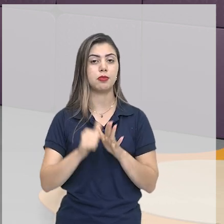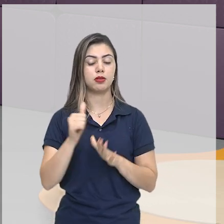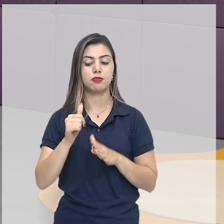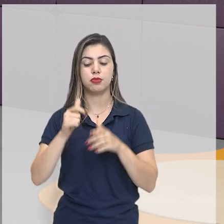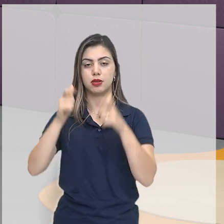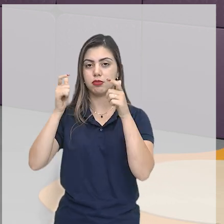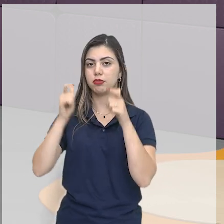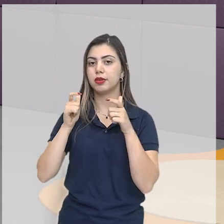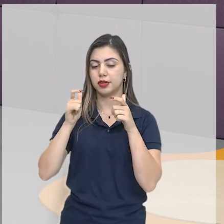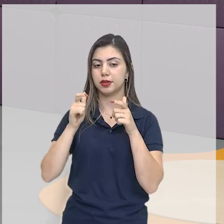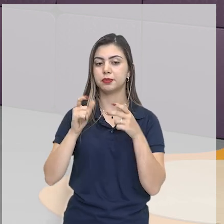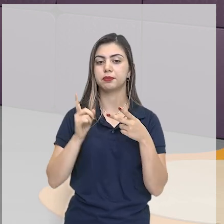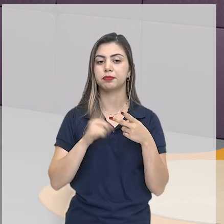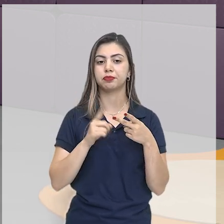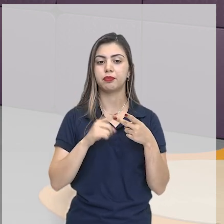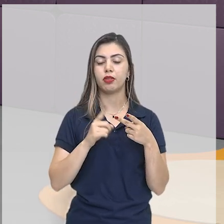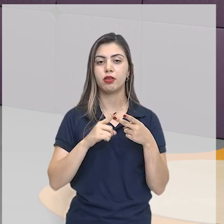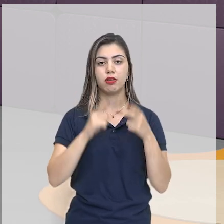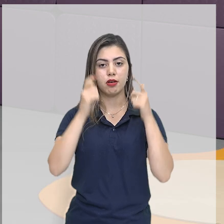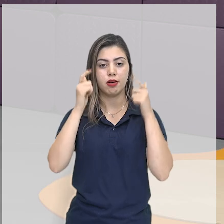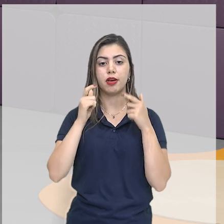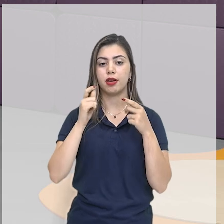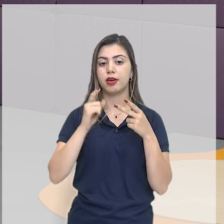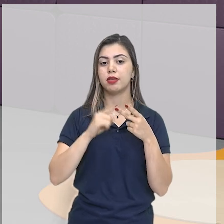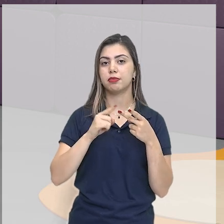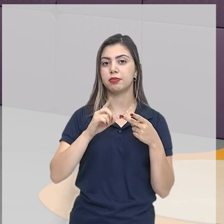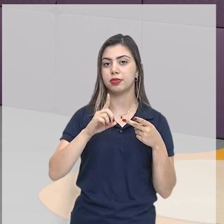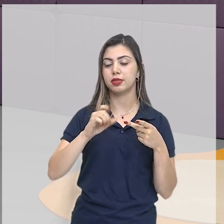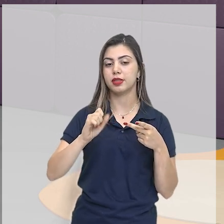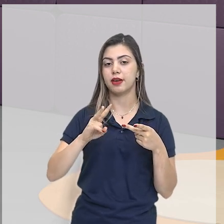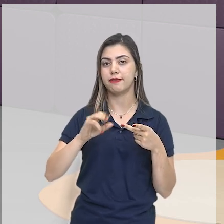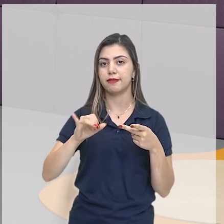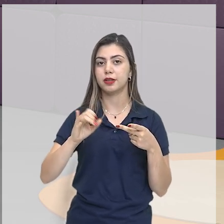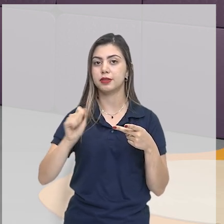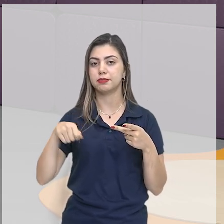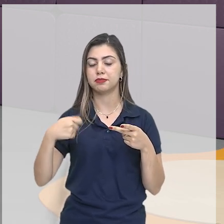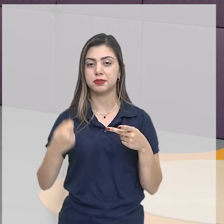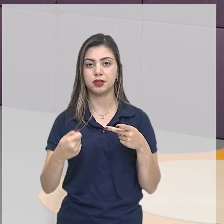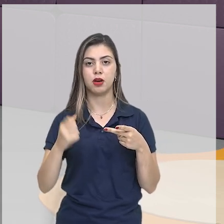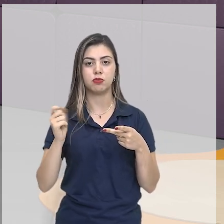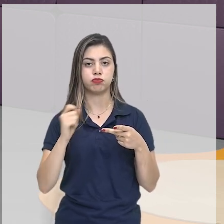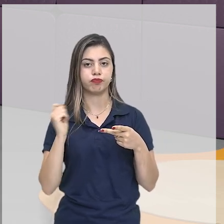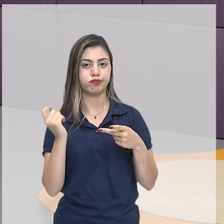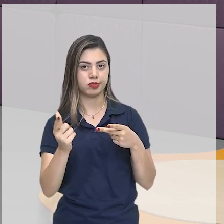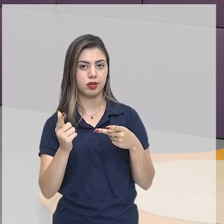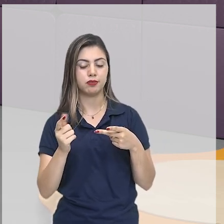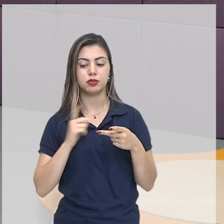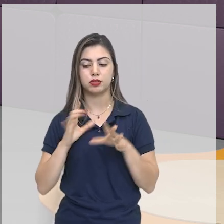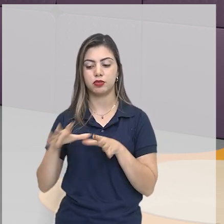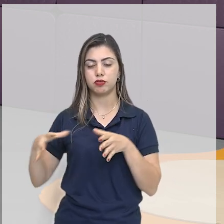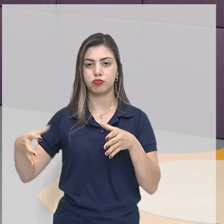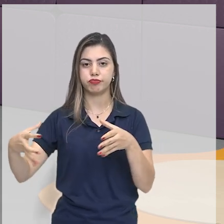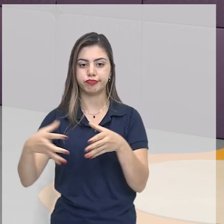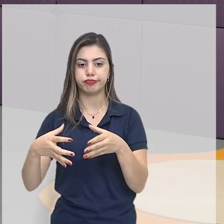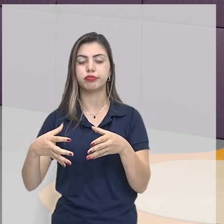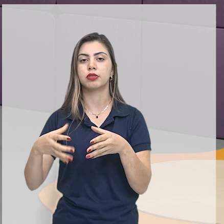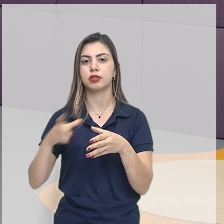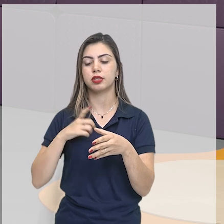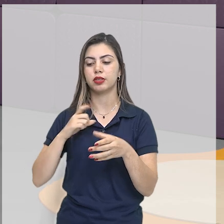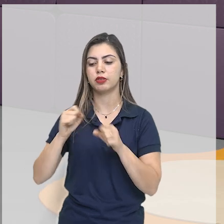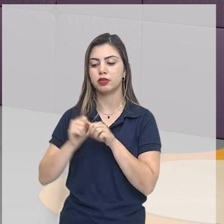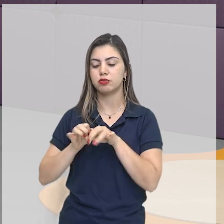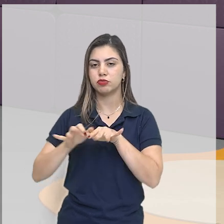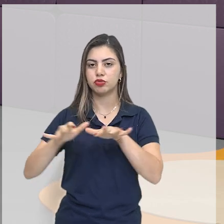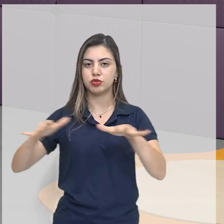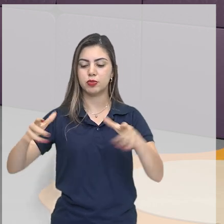hebreus. O rei Davi, que foi um rei que unificou o reino hebreu e expandiu as